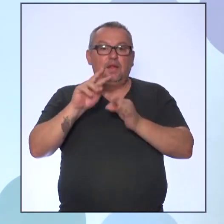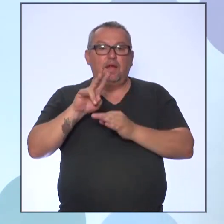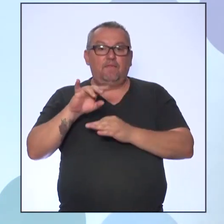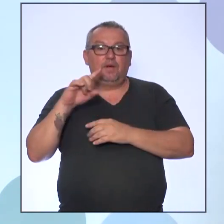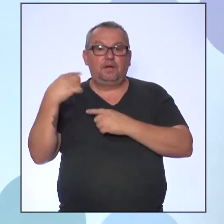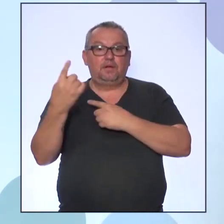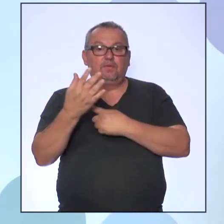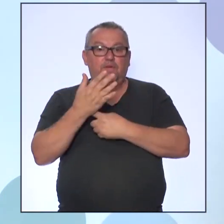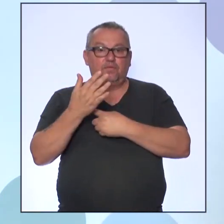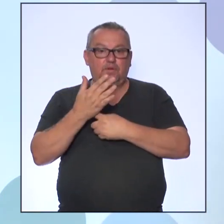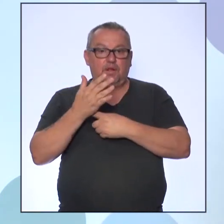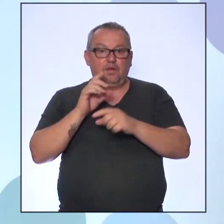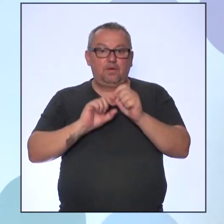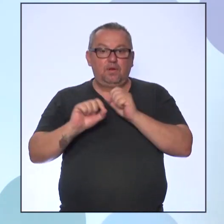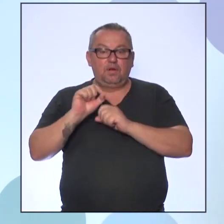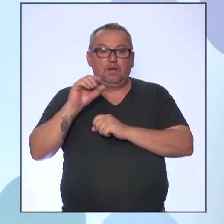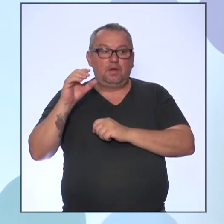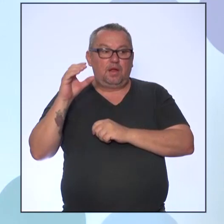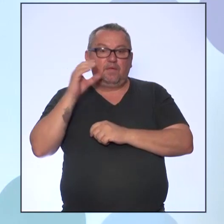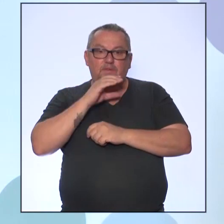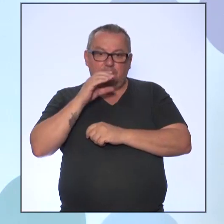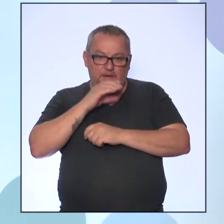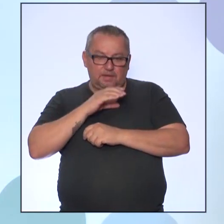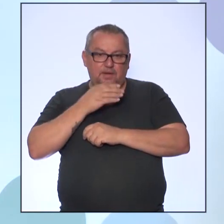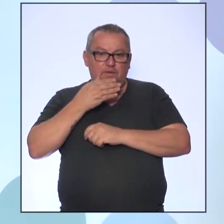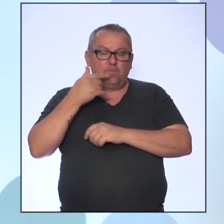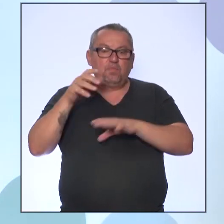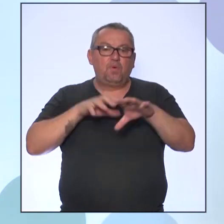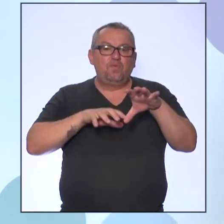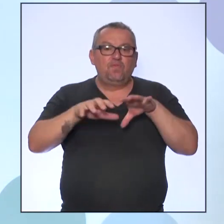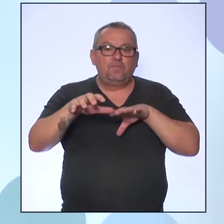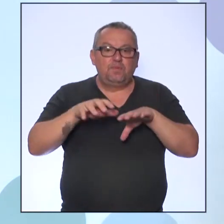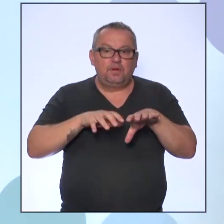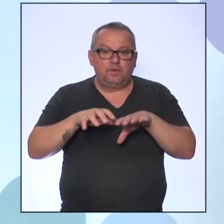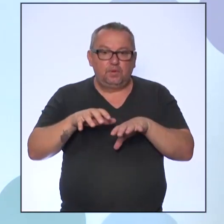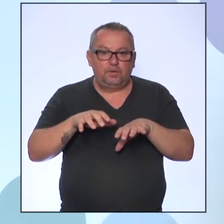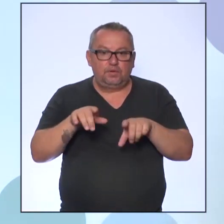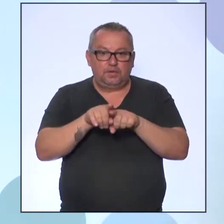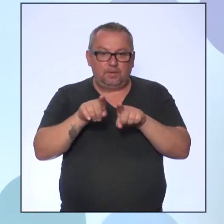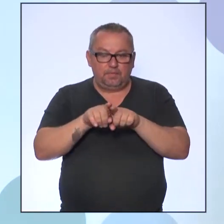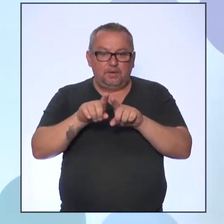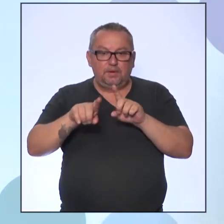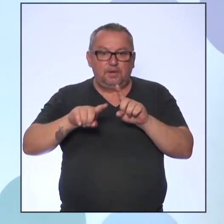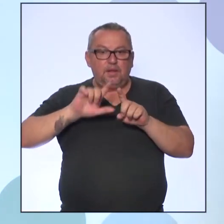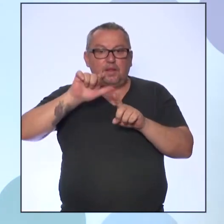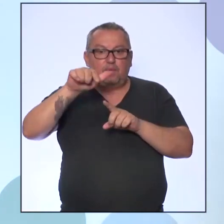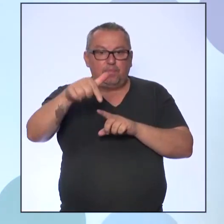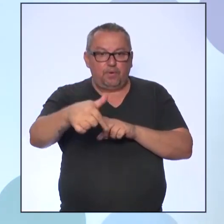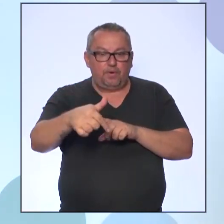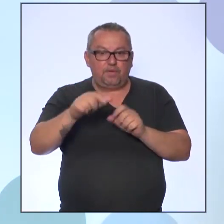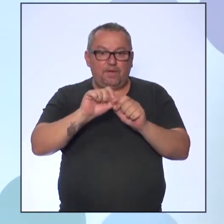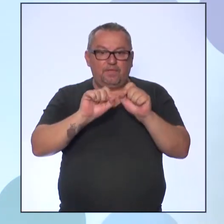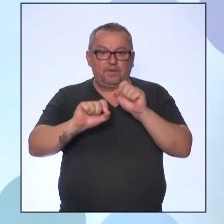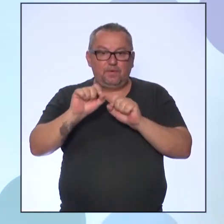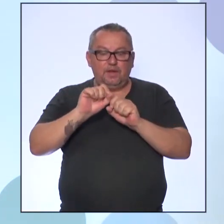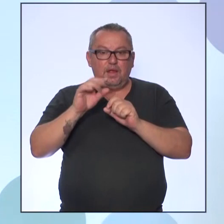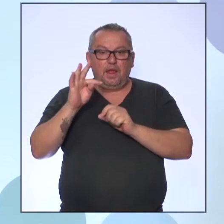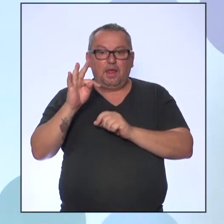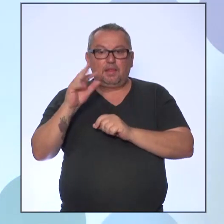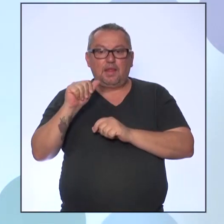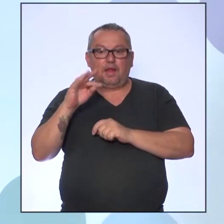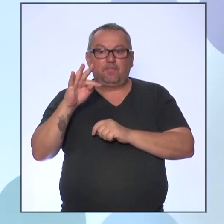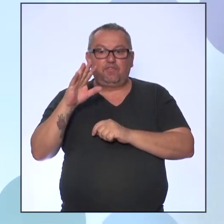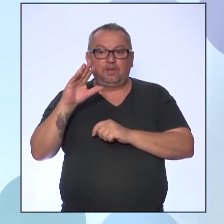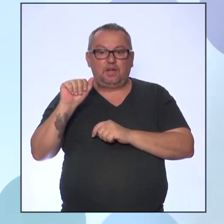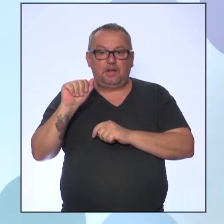auxiliar o quê? Na eficiência do movimento, né? Que mais para frente ela vai se traduzir o quê? Na tática, que a gente vai